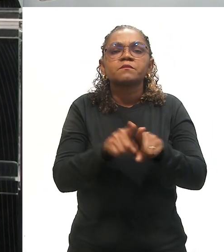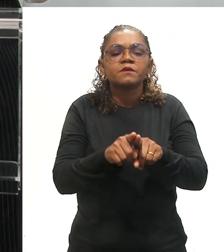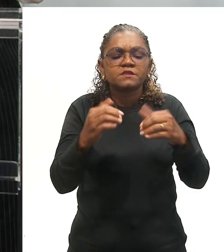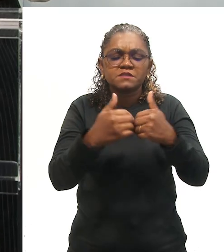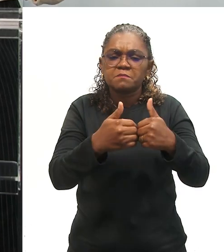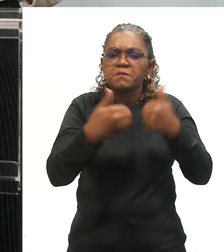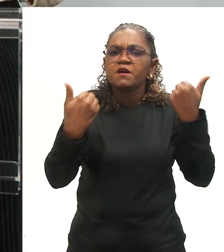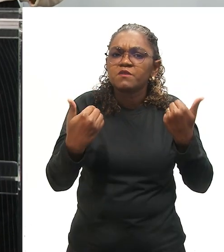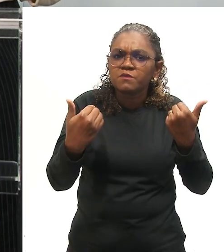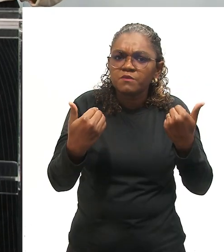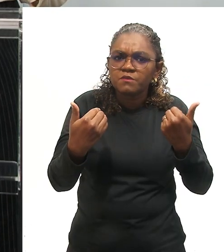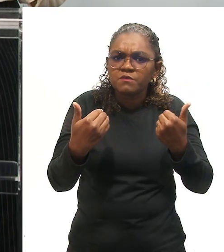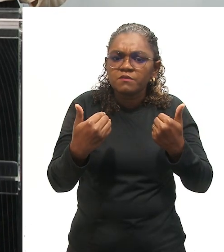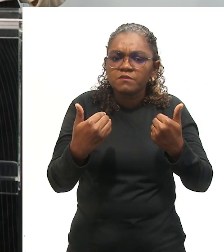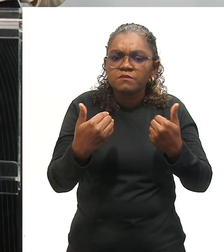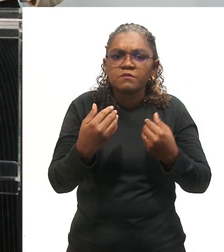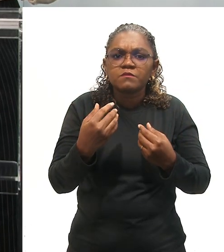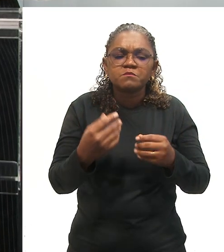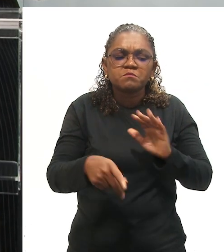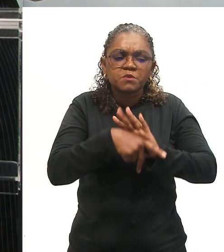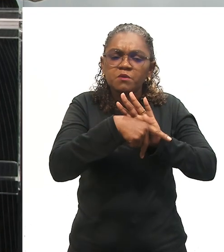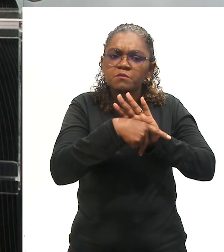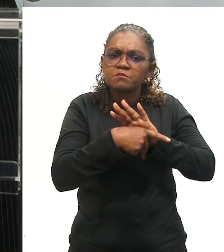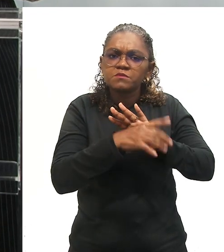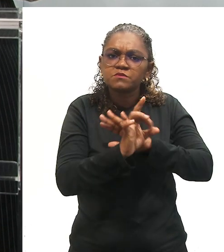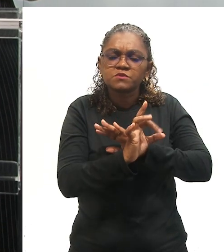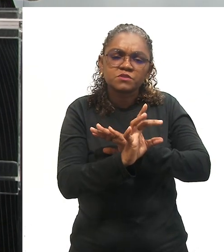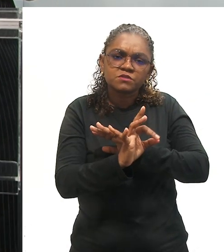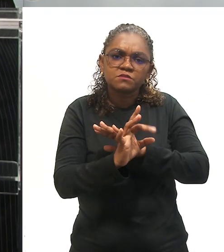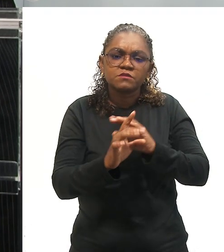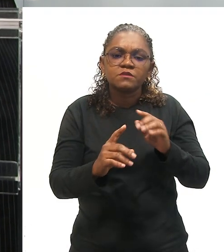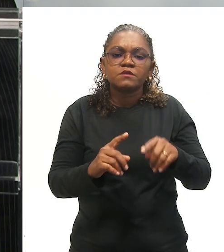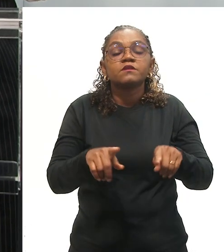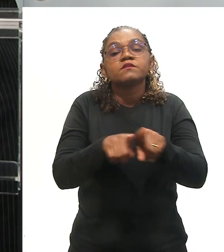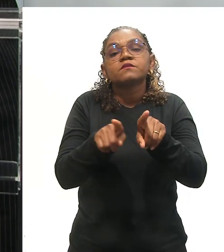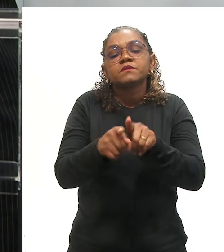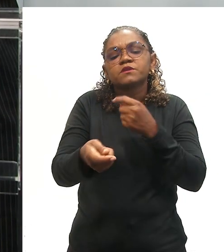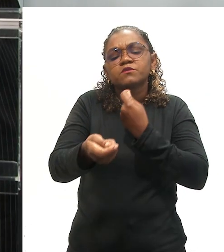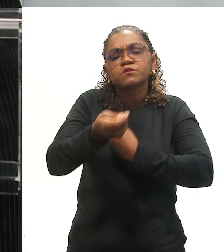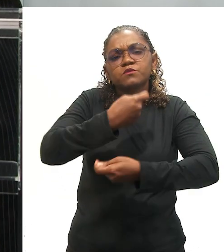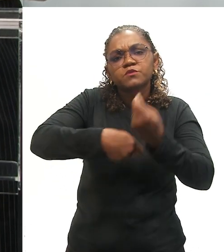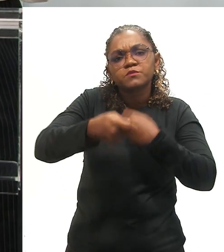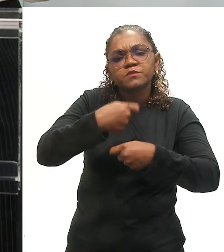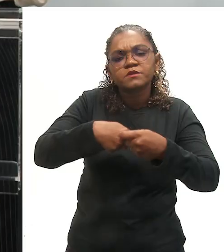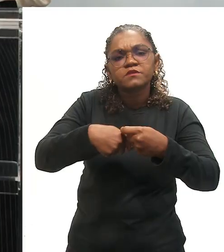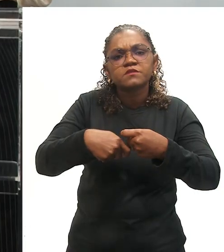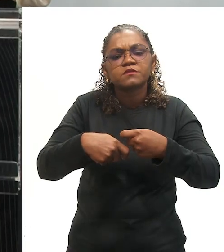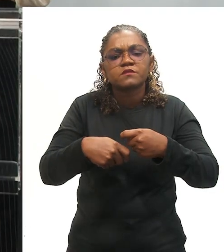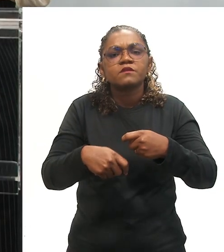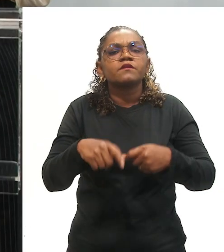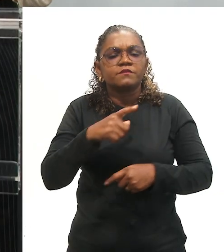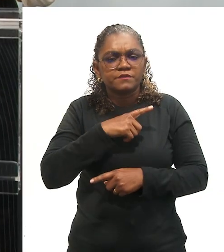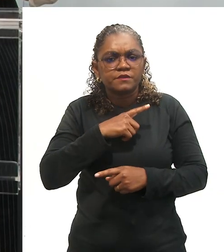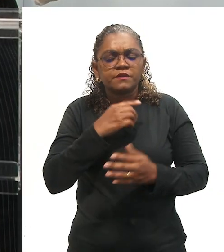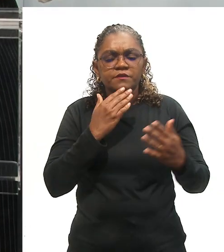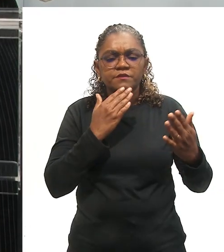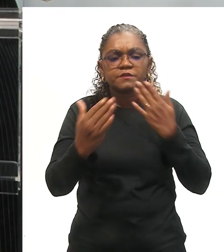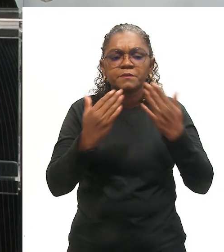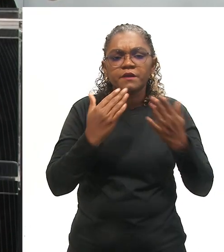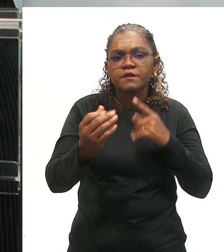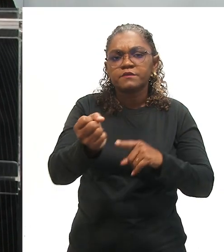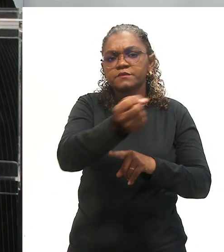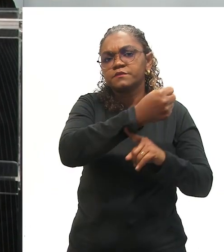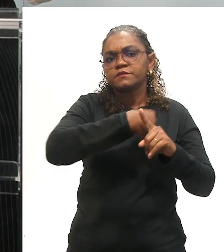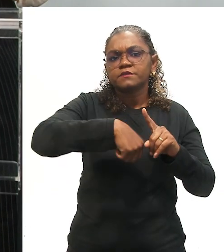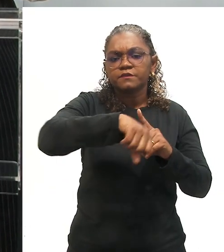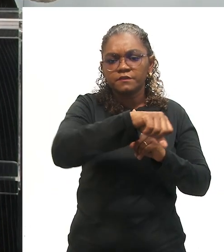se transformou numa ciência em si própria. A economia ela se aproximou muito dos debates sociológicos, de